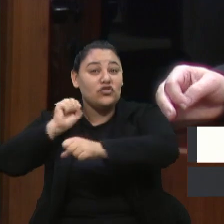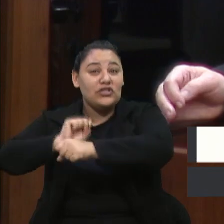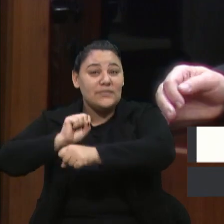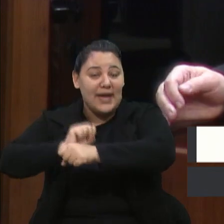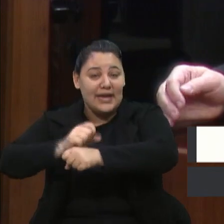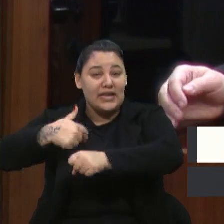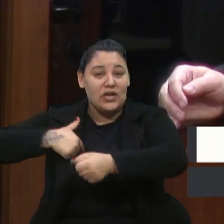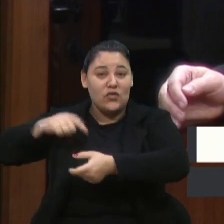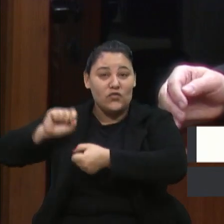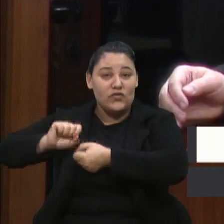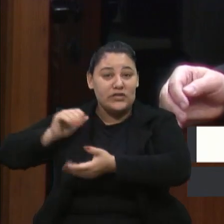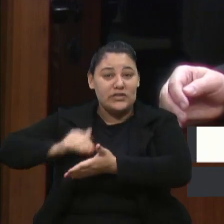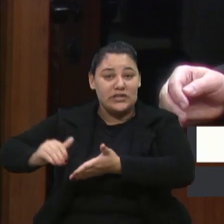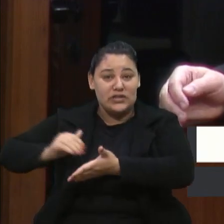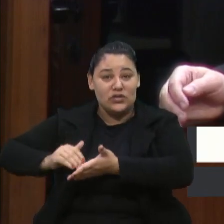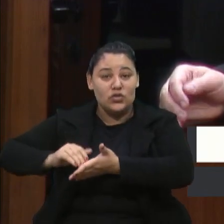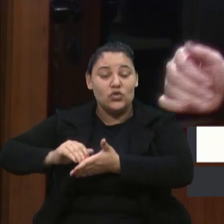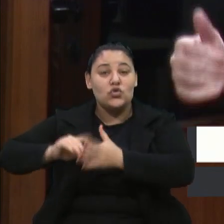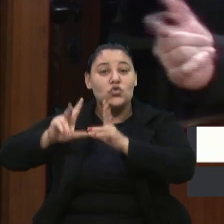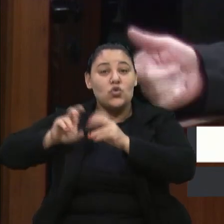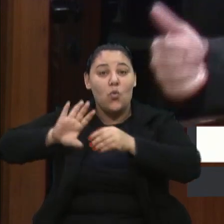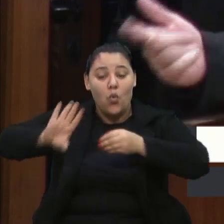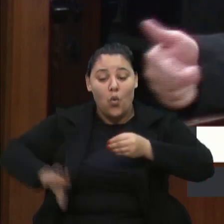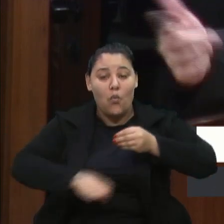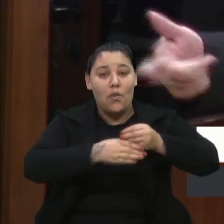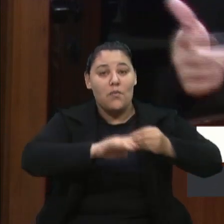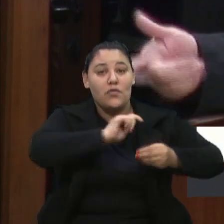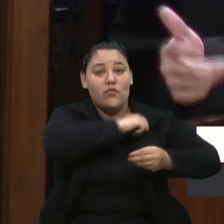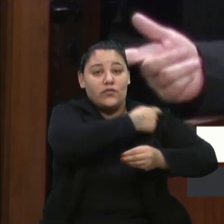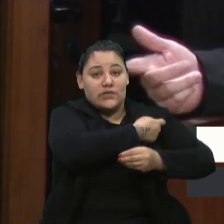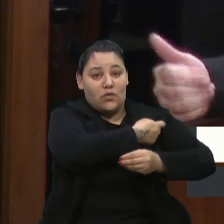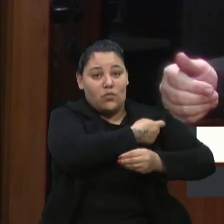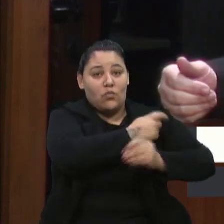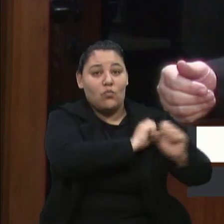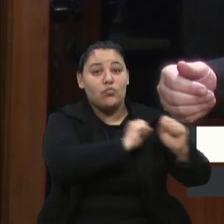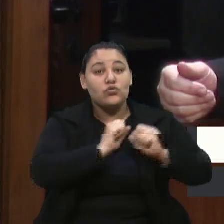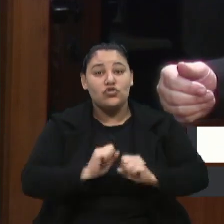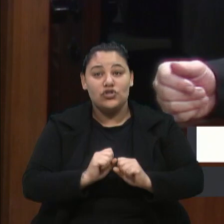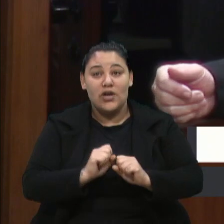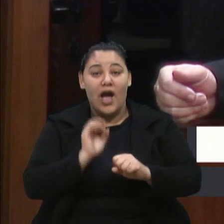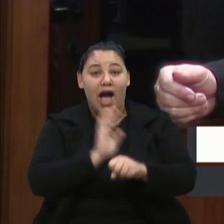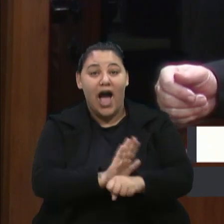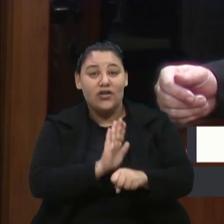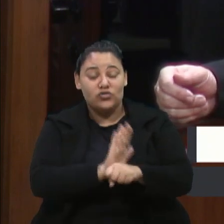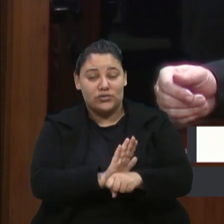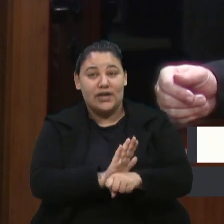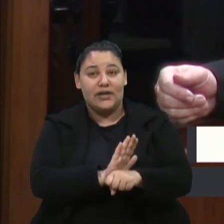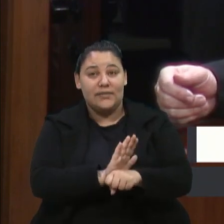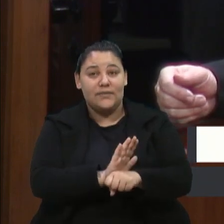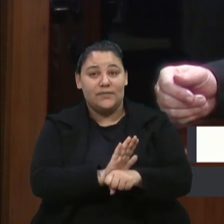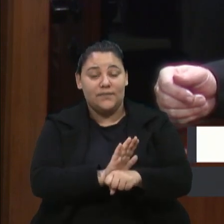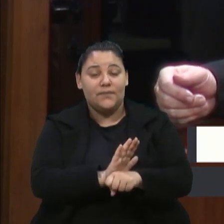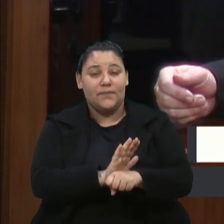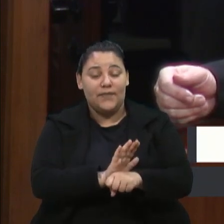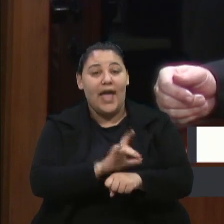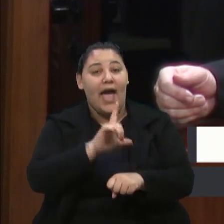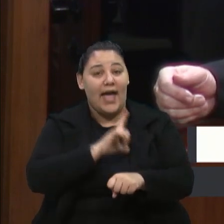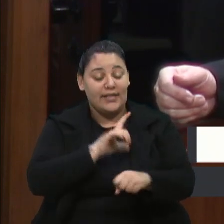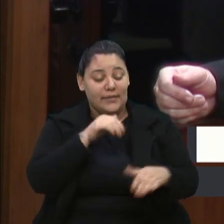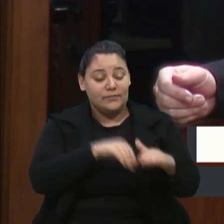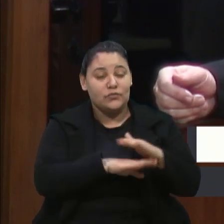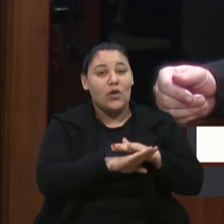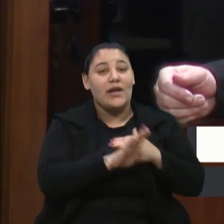gabinete sobre o valor adicionado fiscal que poderia trazer lá para os cofres de Caxias do